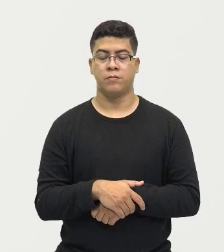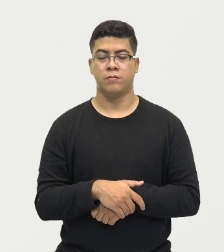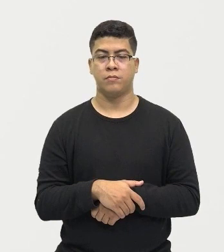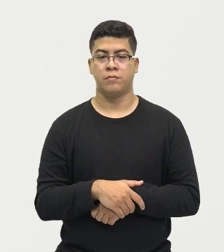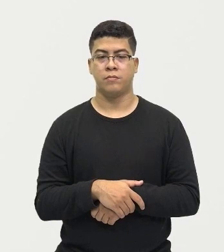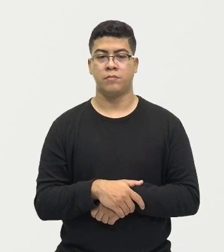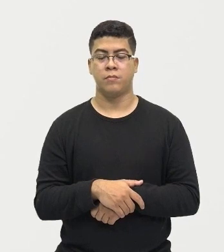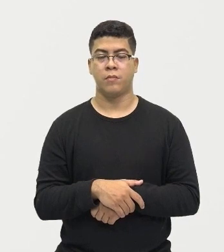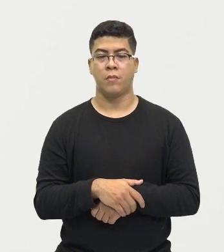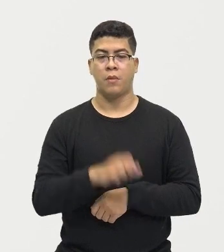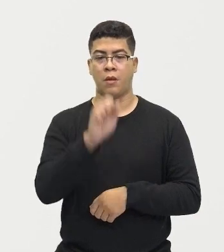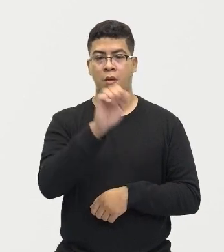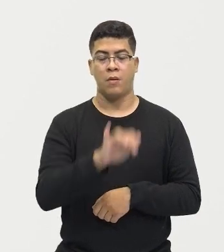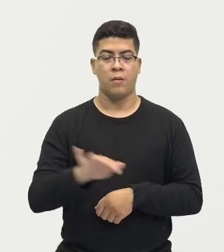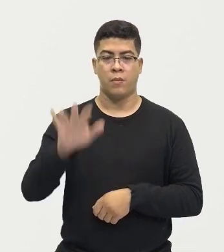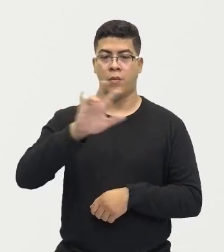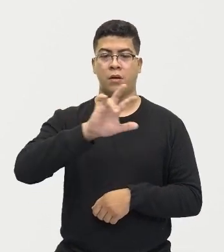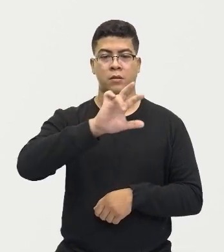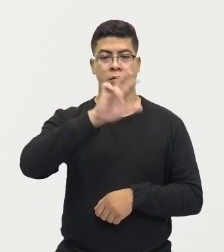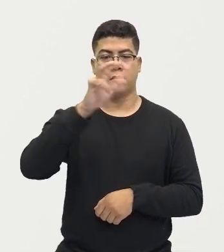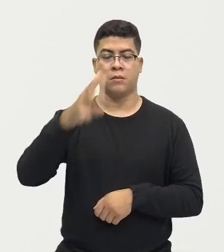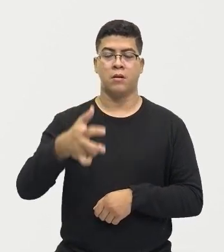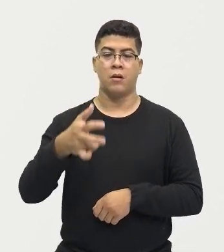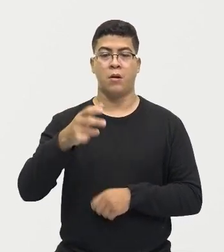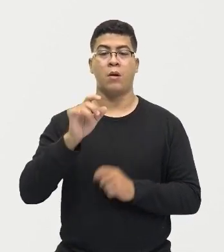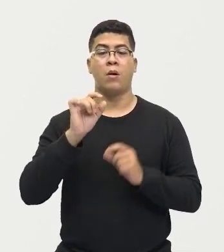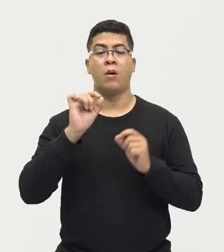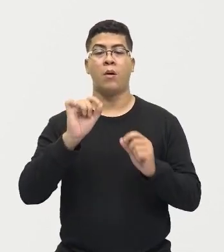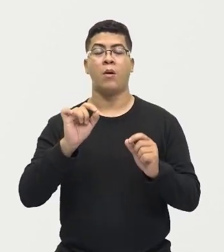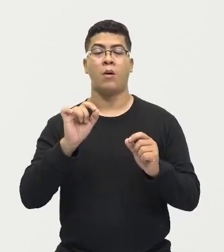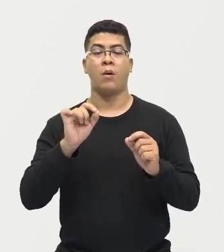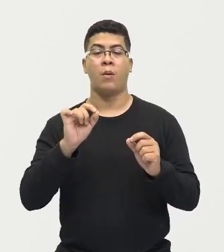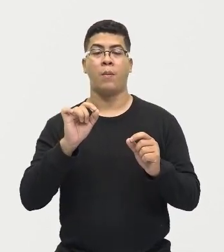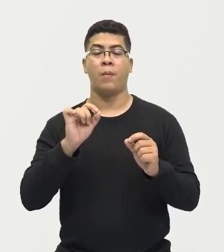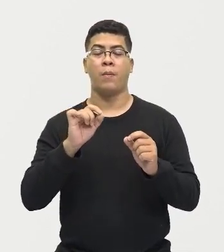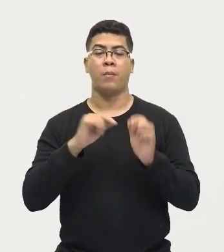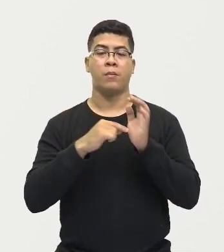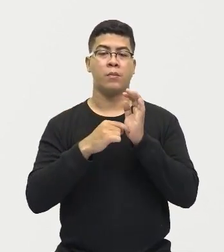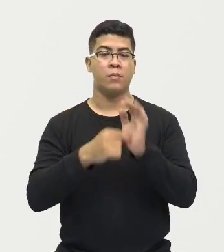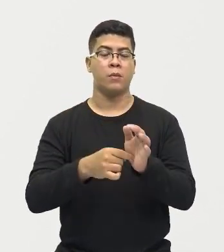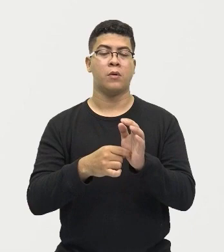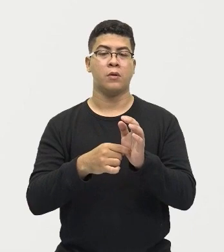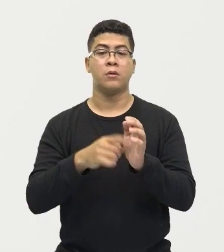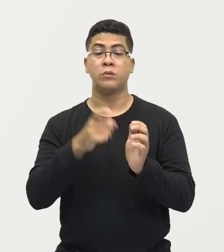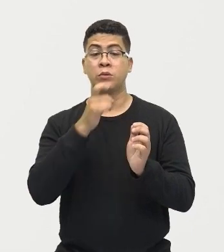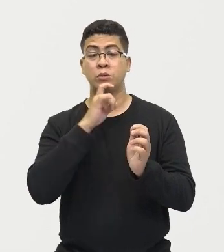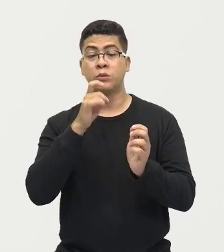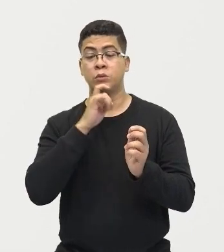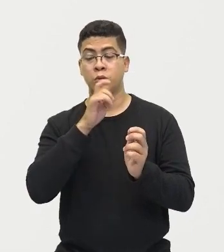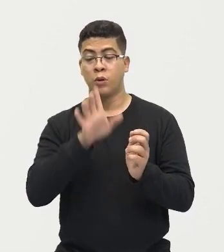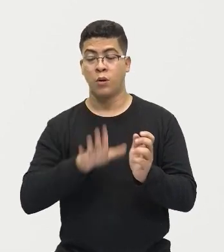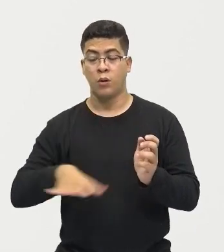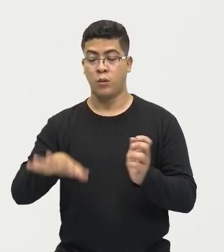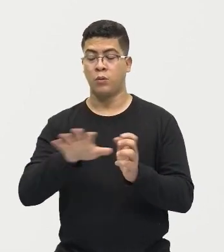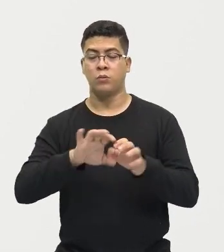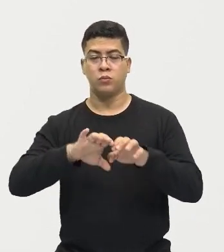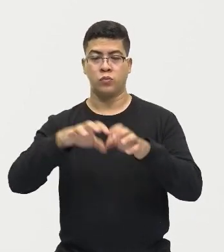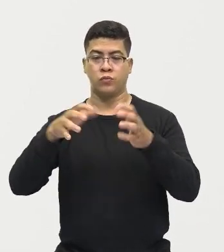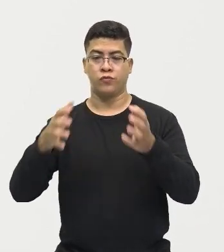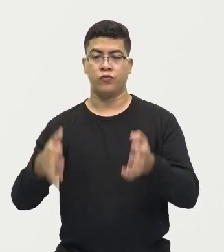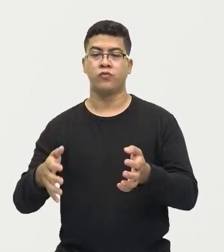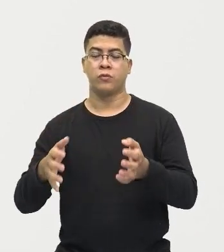Imagem do satélite mostra a diminuição do gelo do Ártico. Então, funciona como o termo da outra oração, por isso denomina-se oração